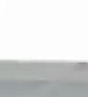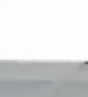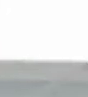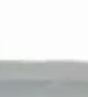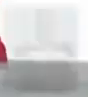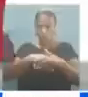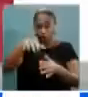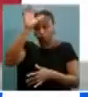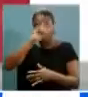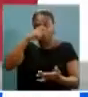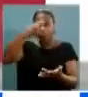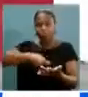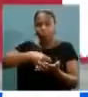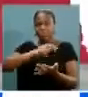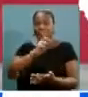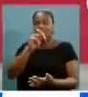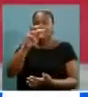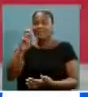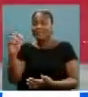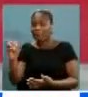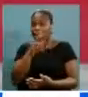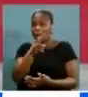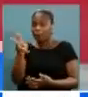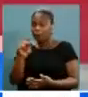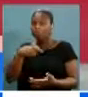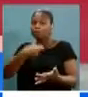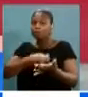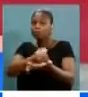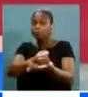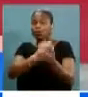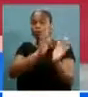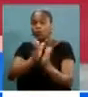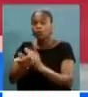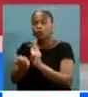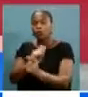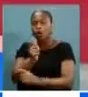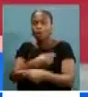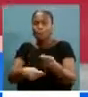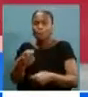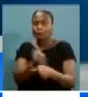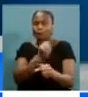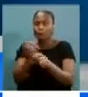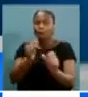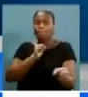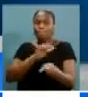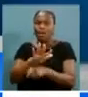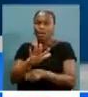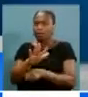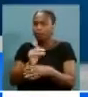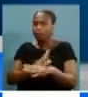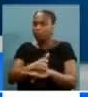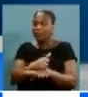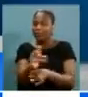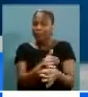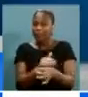Boa noite. O governo vai investir cerca de 330 mil contos para subsidiar o processo de concessão do serviço marítimo Interilhas durante